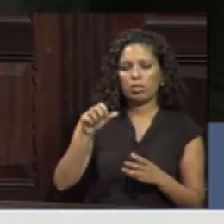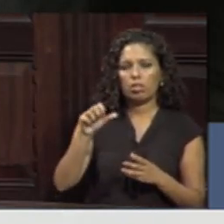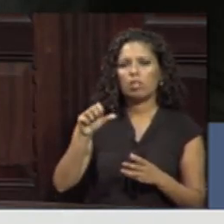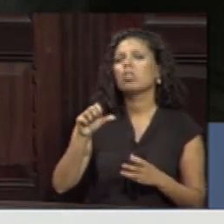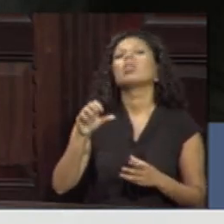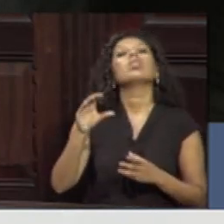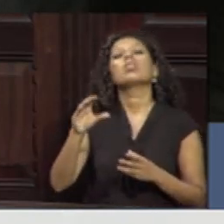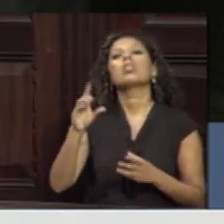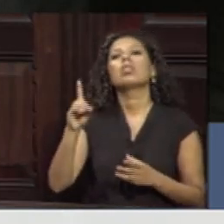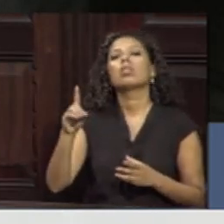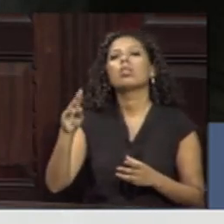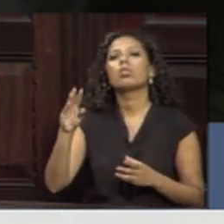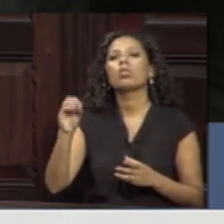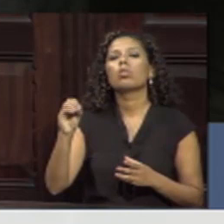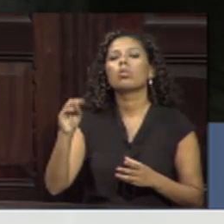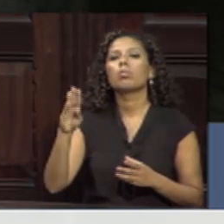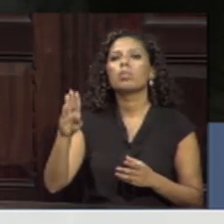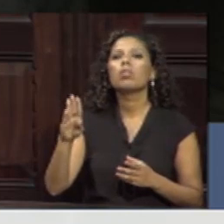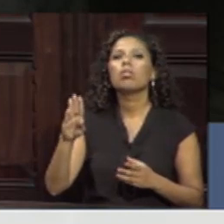esse crime